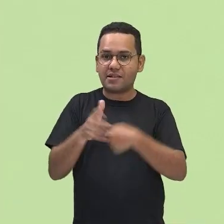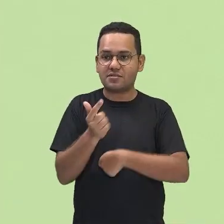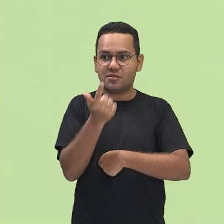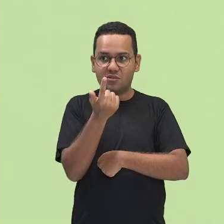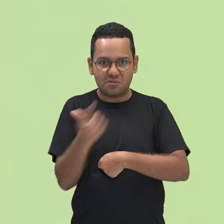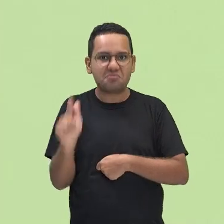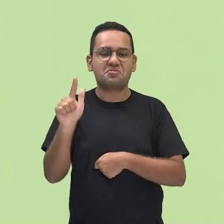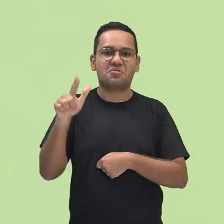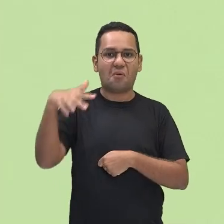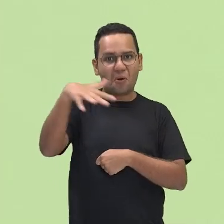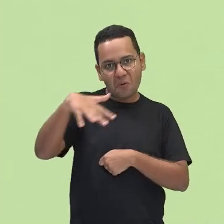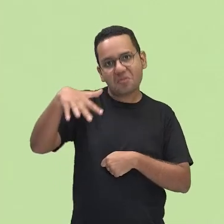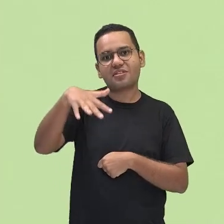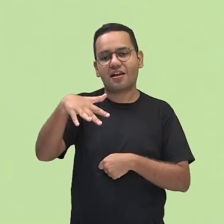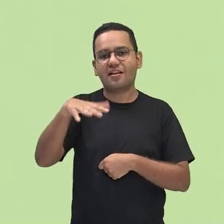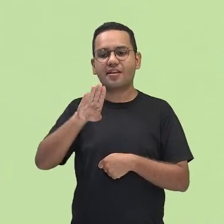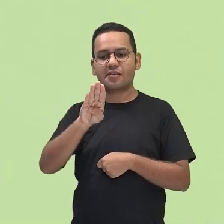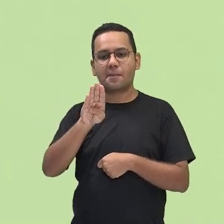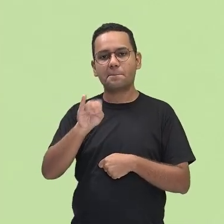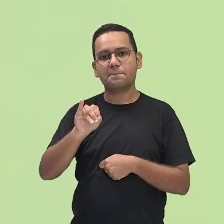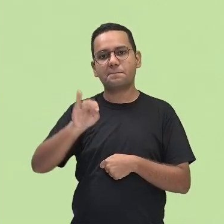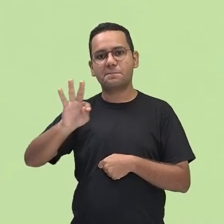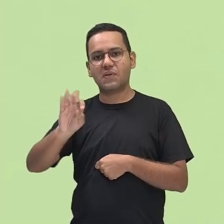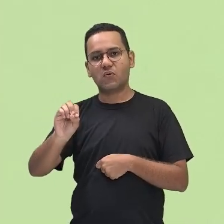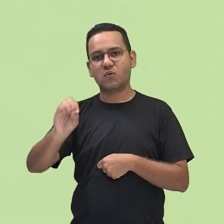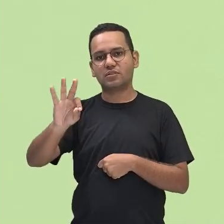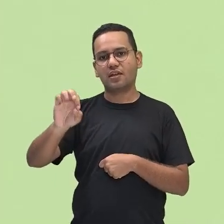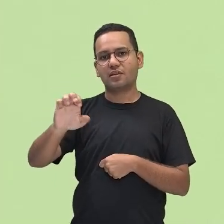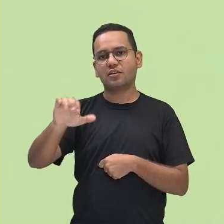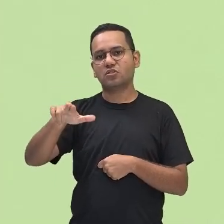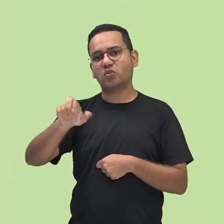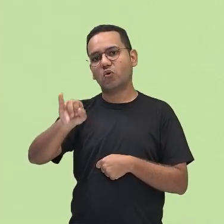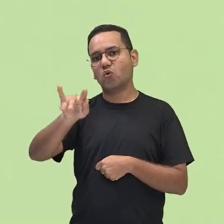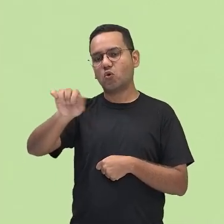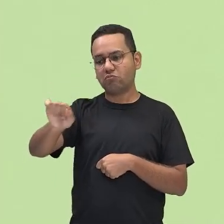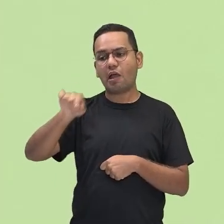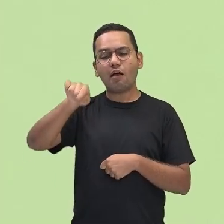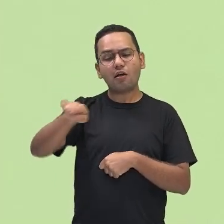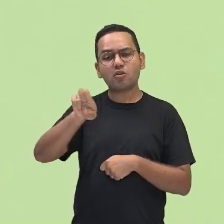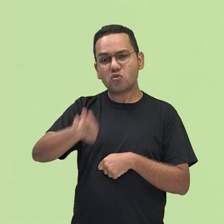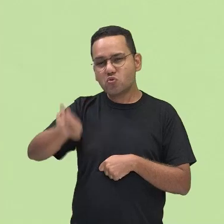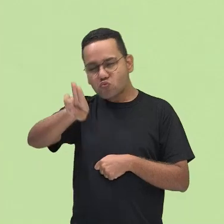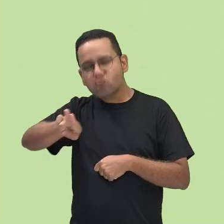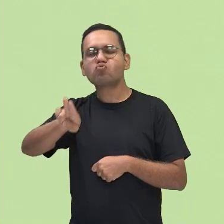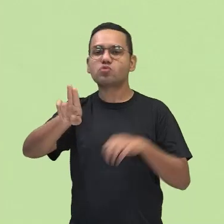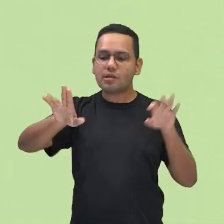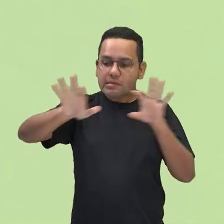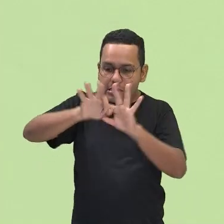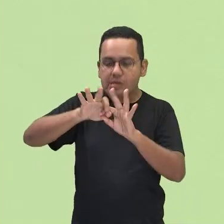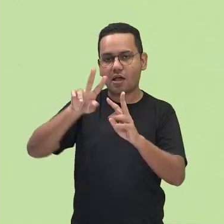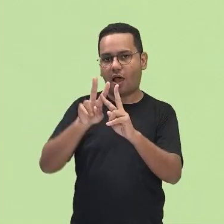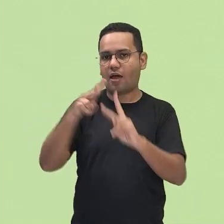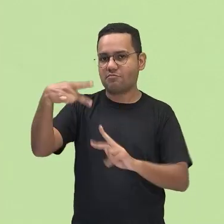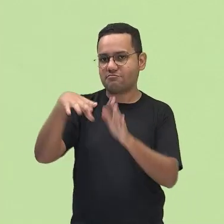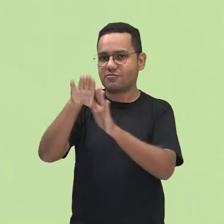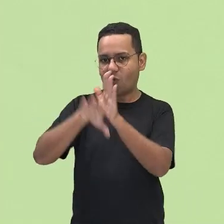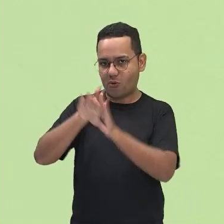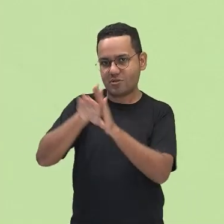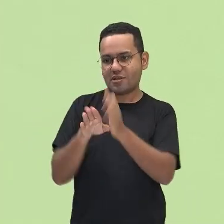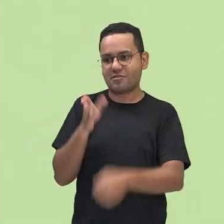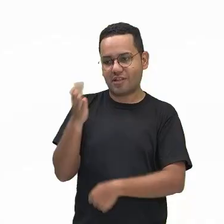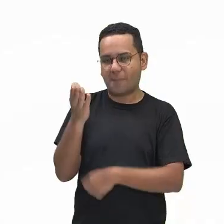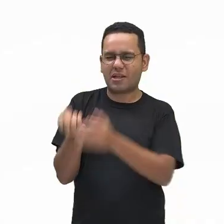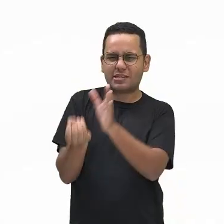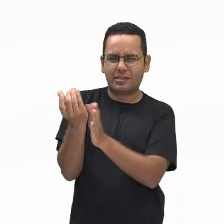aí da ciência, né, que vai estudar, vai utilizar aí esses conceitos da genética também para esses estudos.